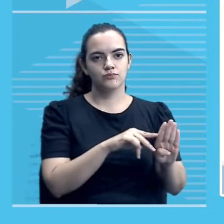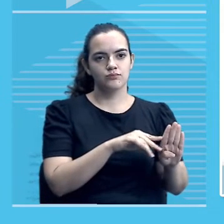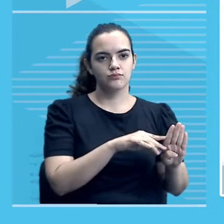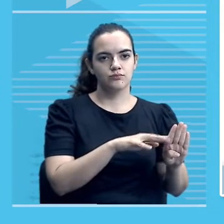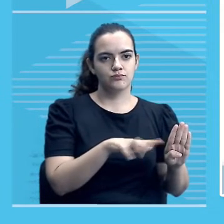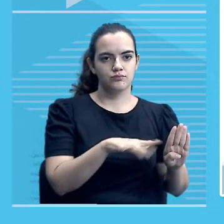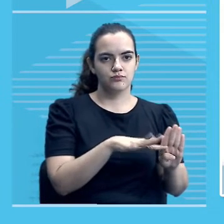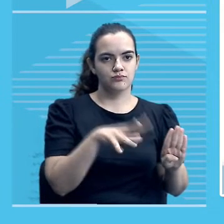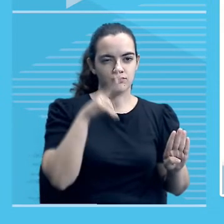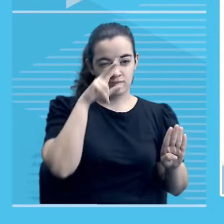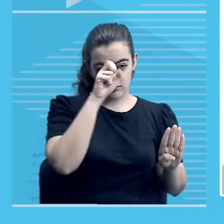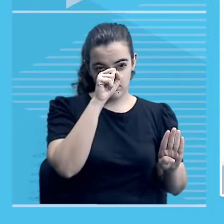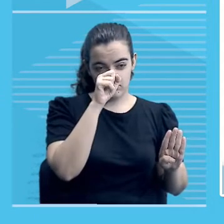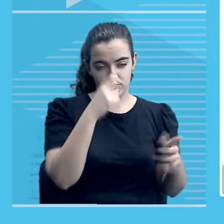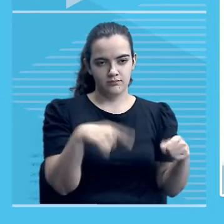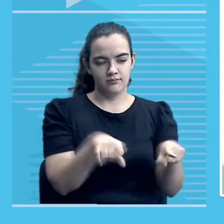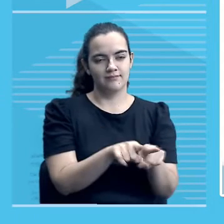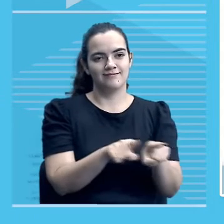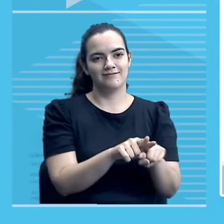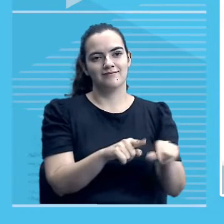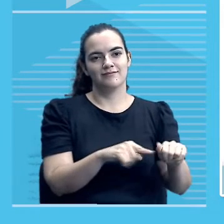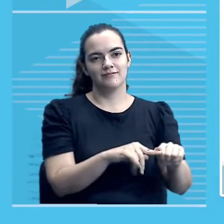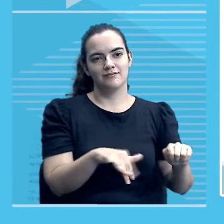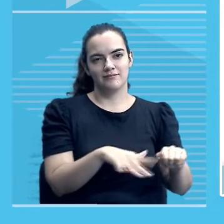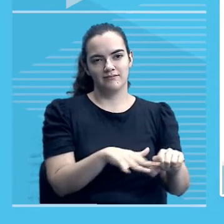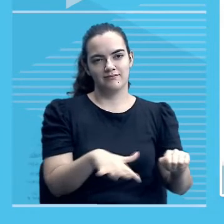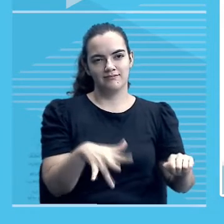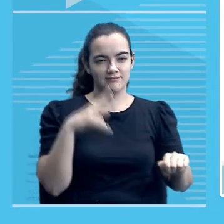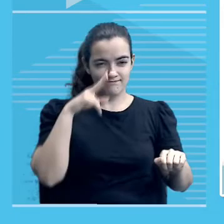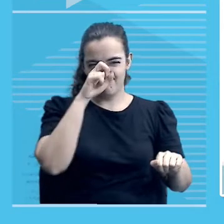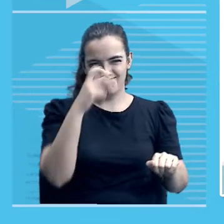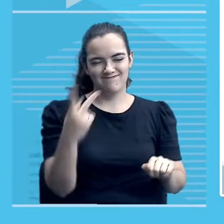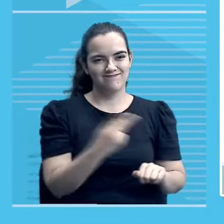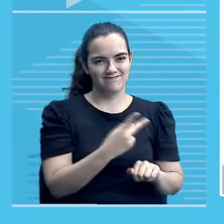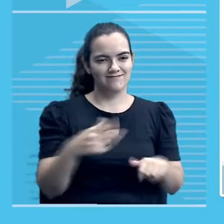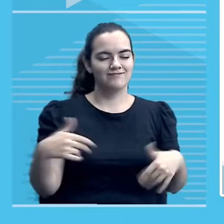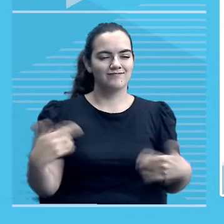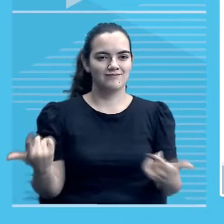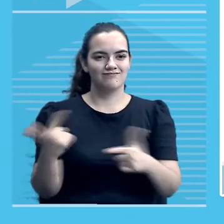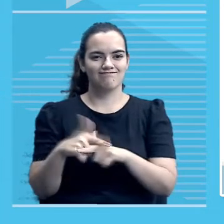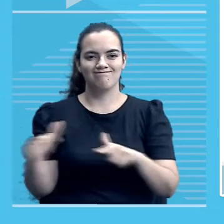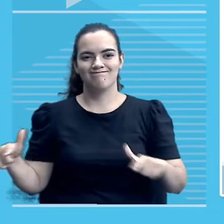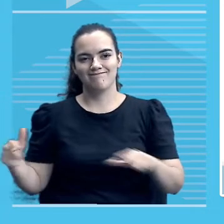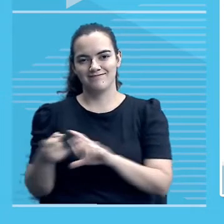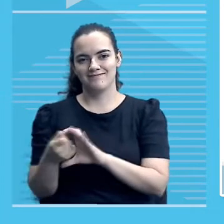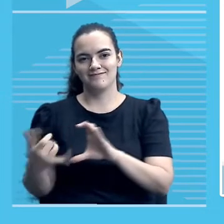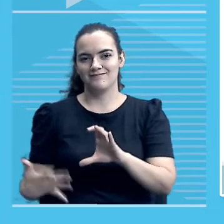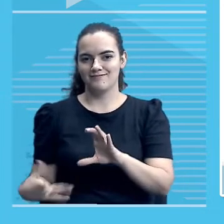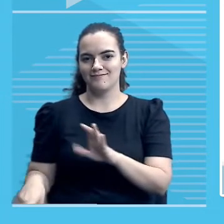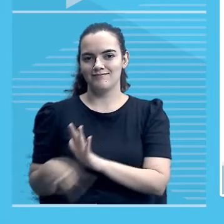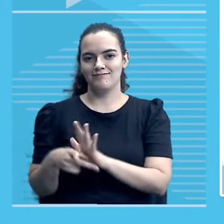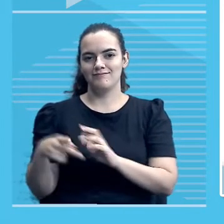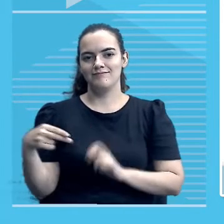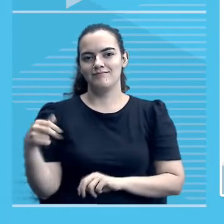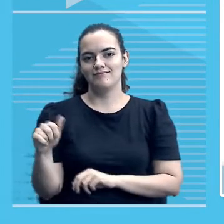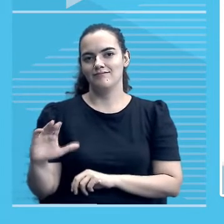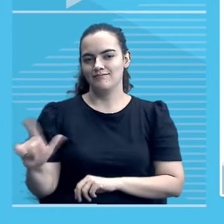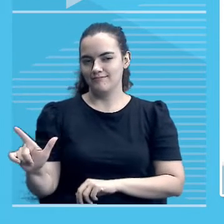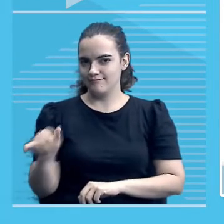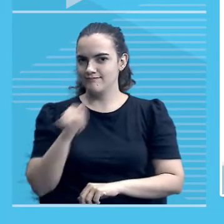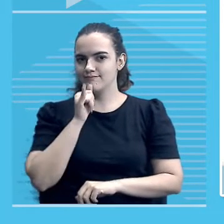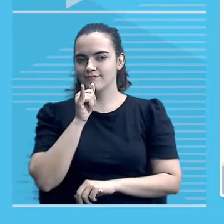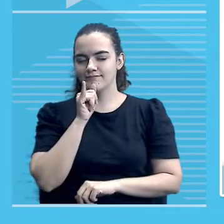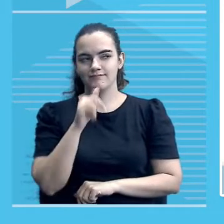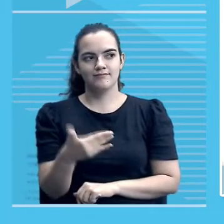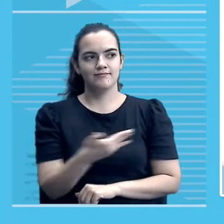Bom, agora sim nós vamos trabalhar a nomenclatura dos sais. Pessoal, sempre a nomenclatura dos sais, você